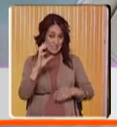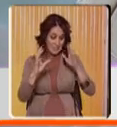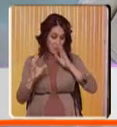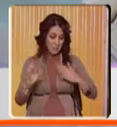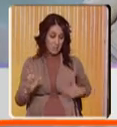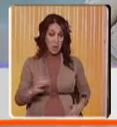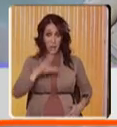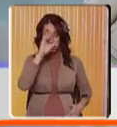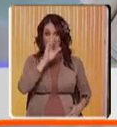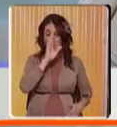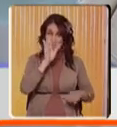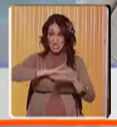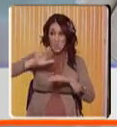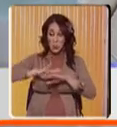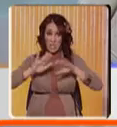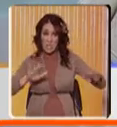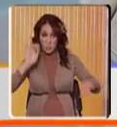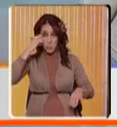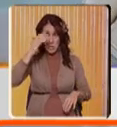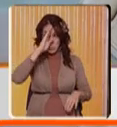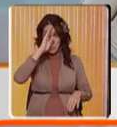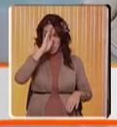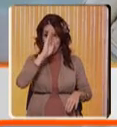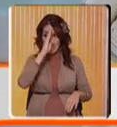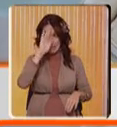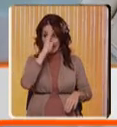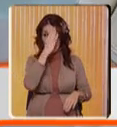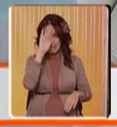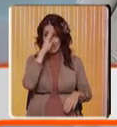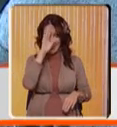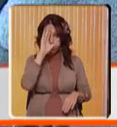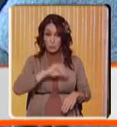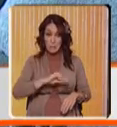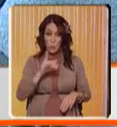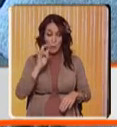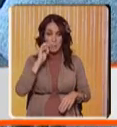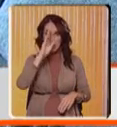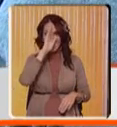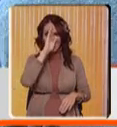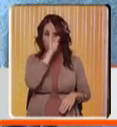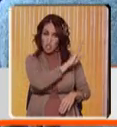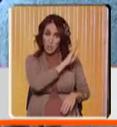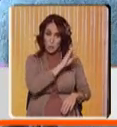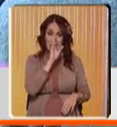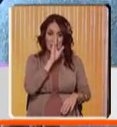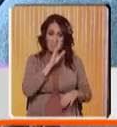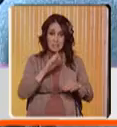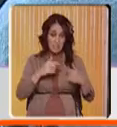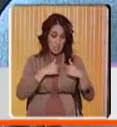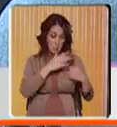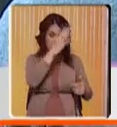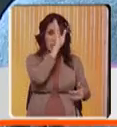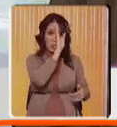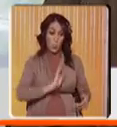sei se será o esquerdo, será o direito. Não estou bem ciente disso. Lado esquerdo? Só que